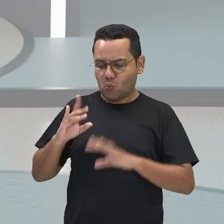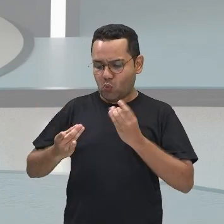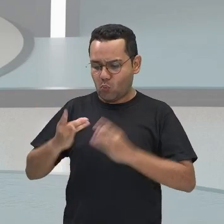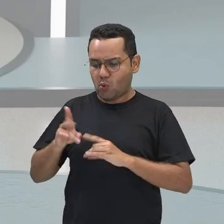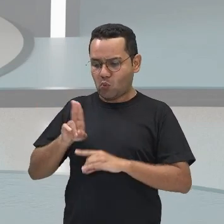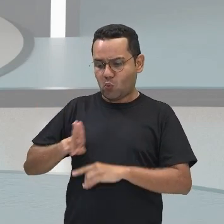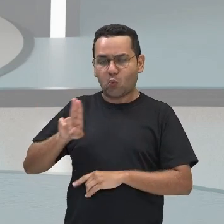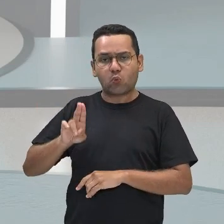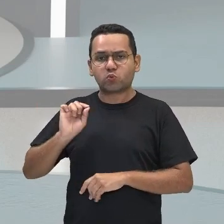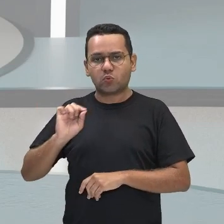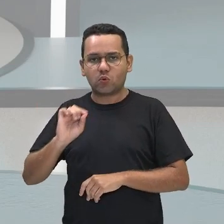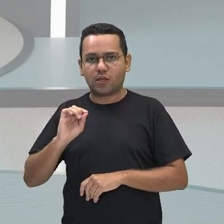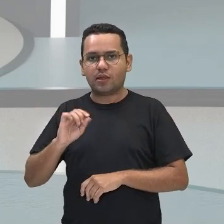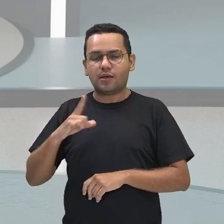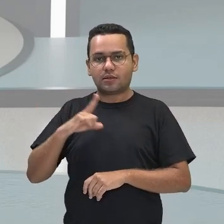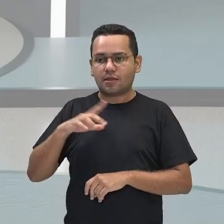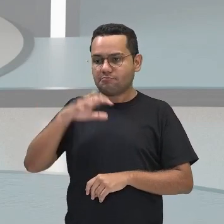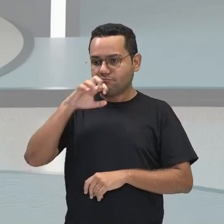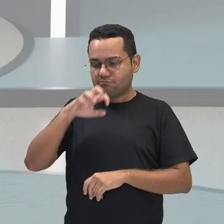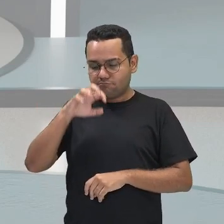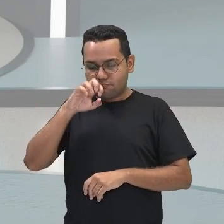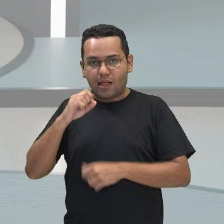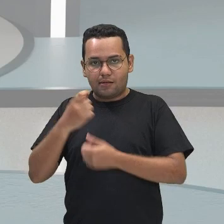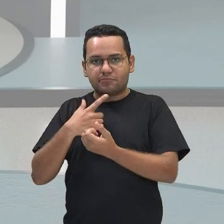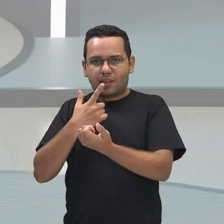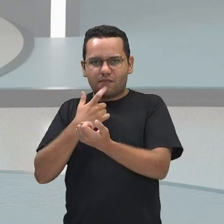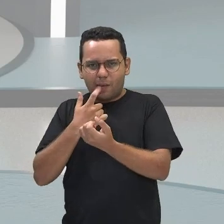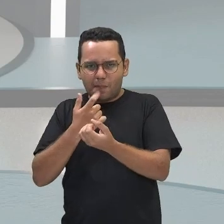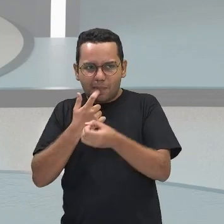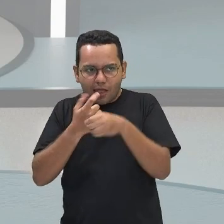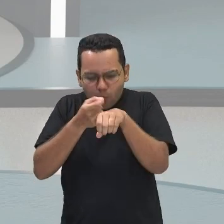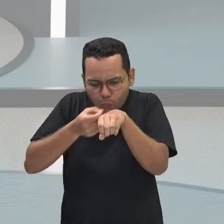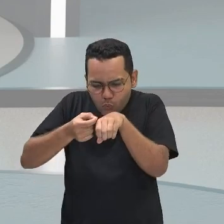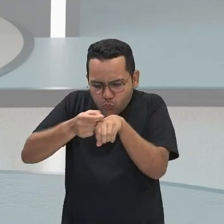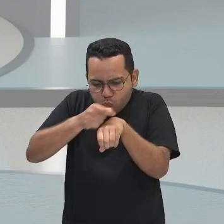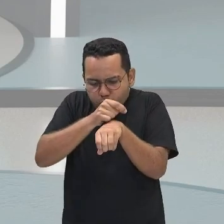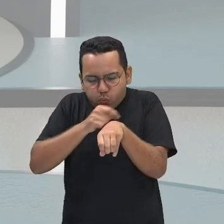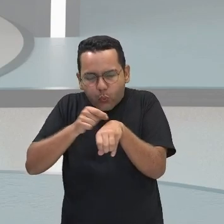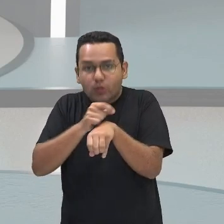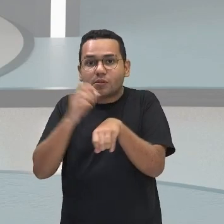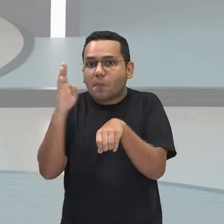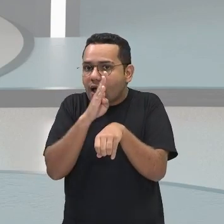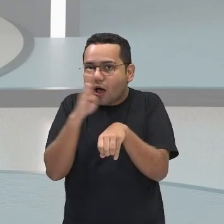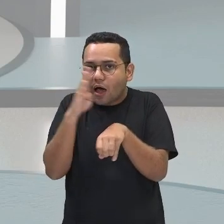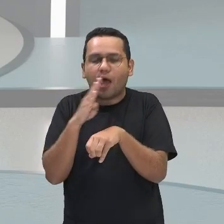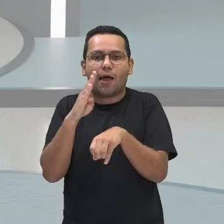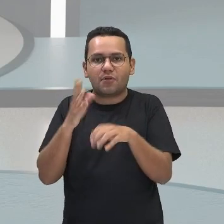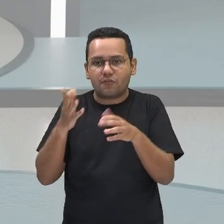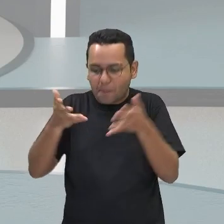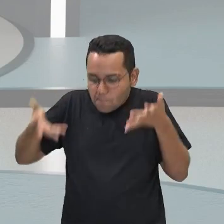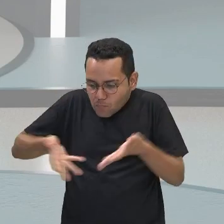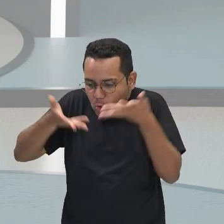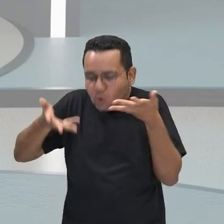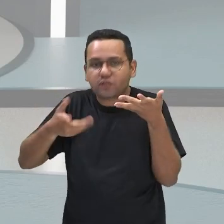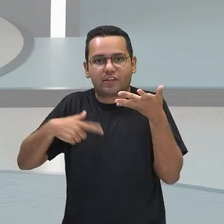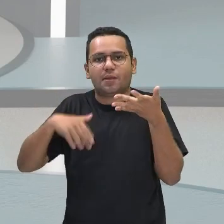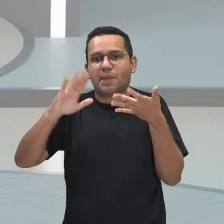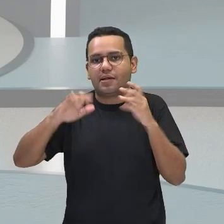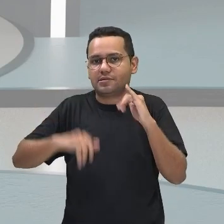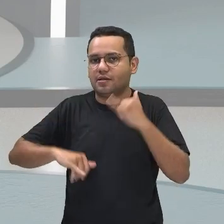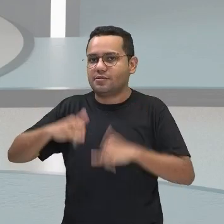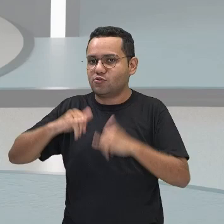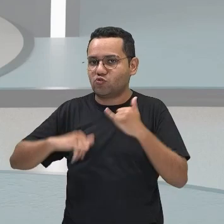tempo maior, né? E através dessa oxigenação vai melhorar o quê? Né? A sua energia, ok?